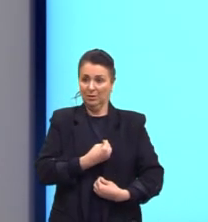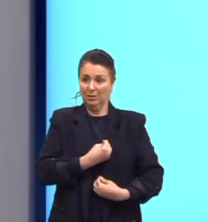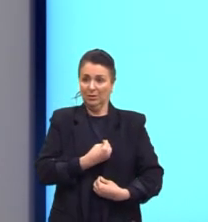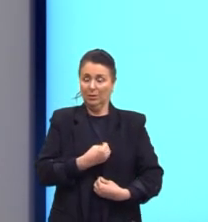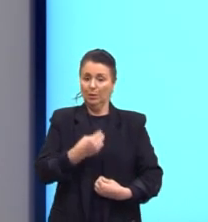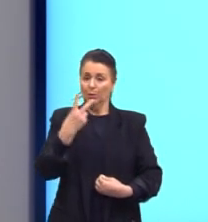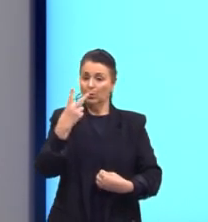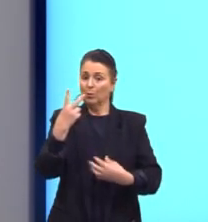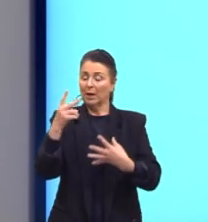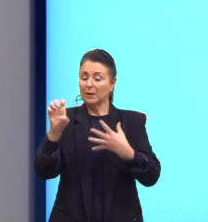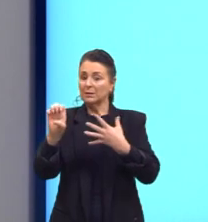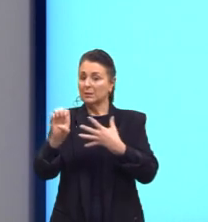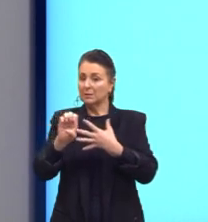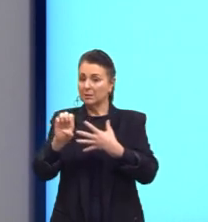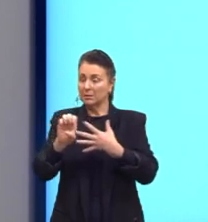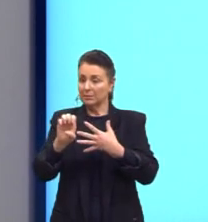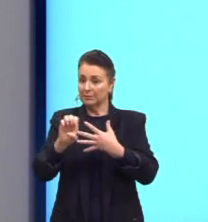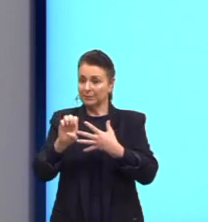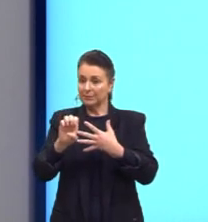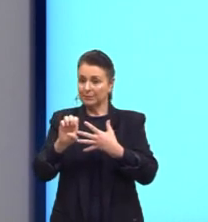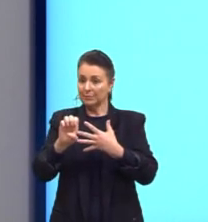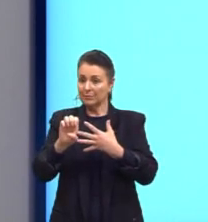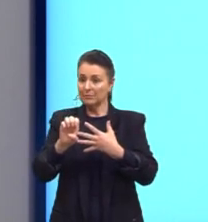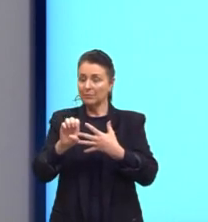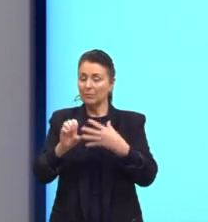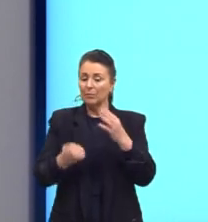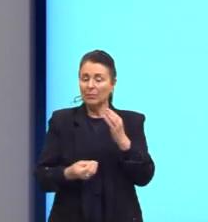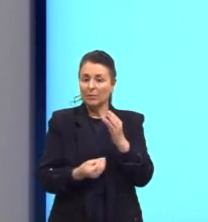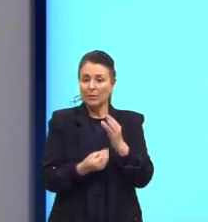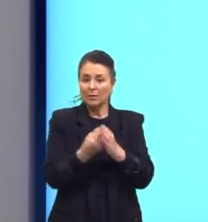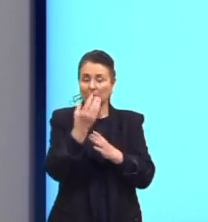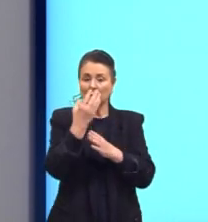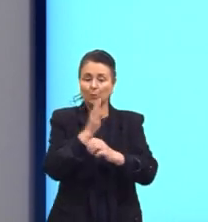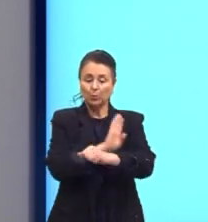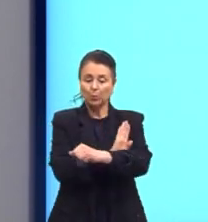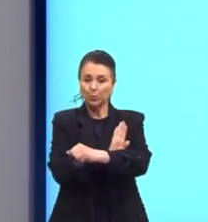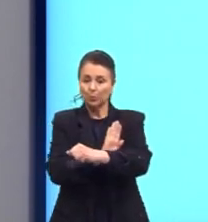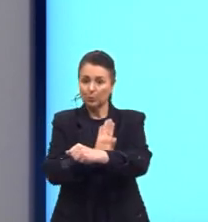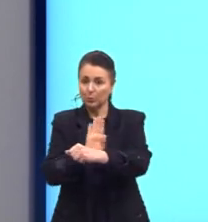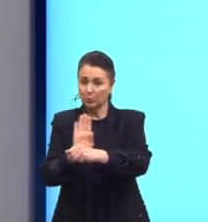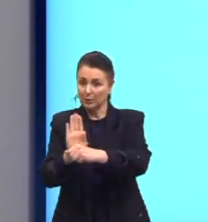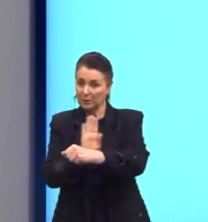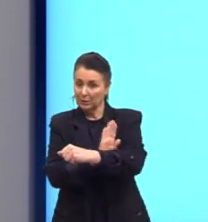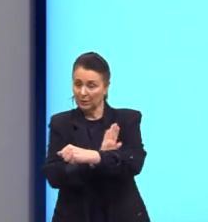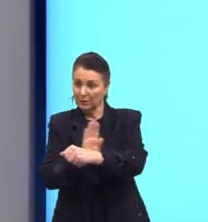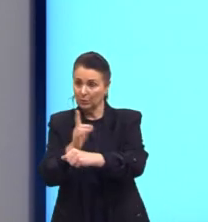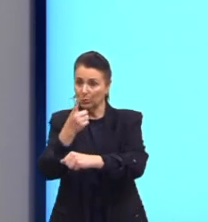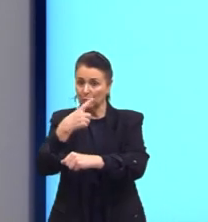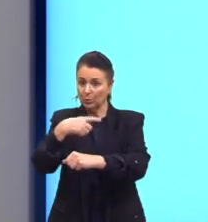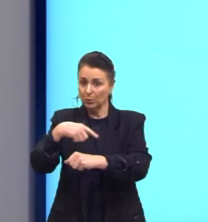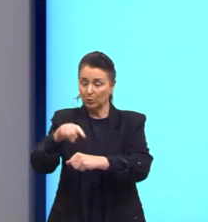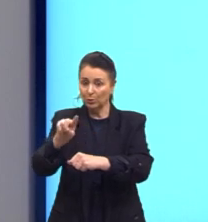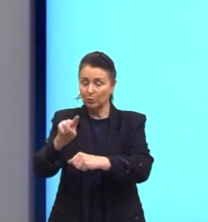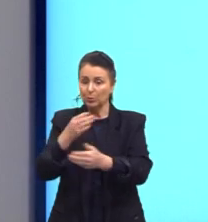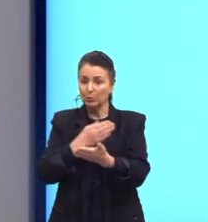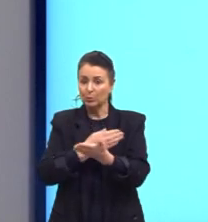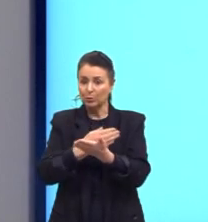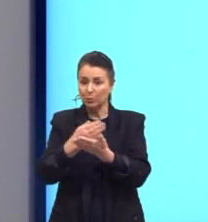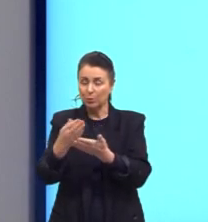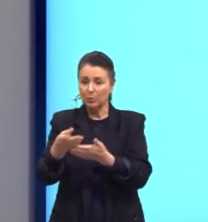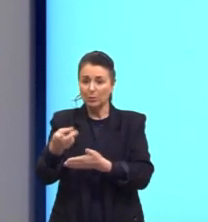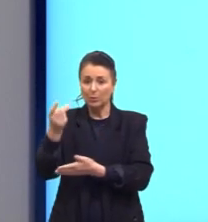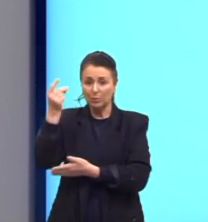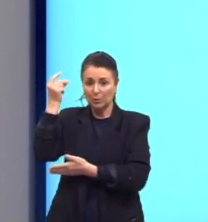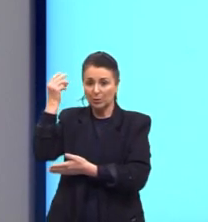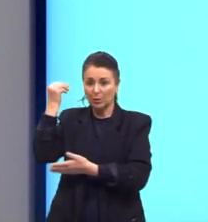duas espécies essas aqui originaram tubarão condrictes e aqui originou-se então um